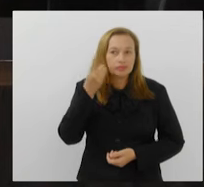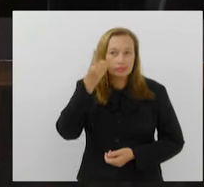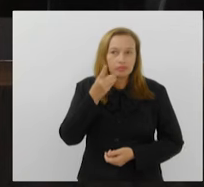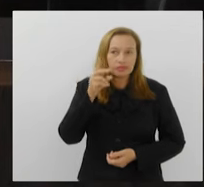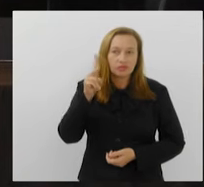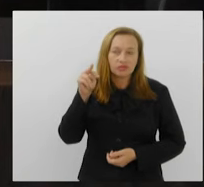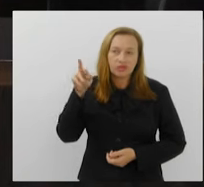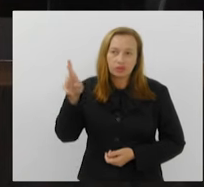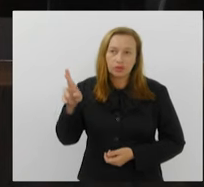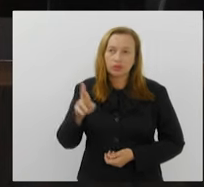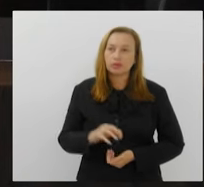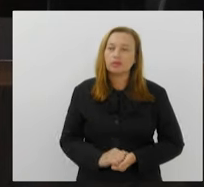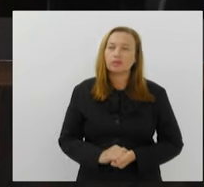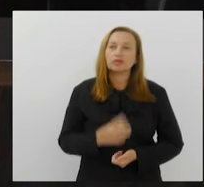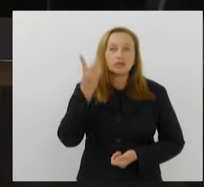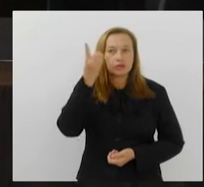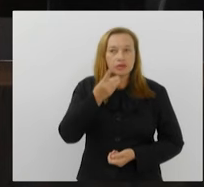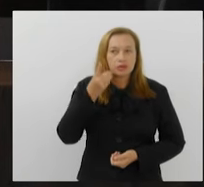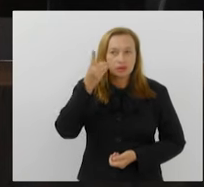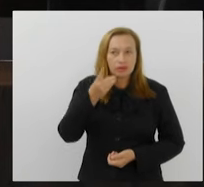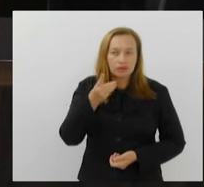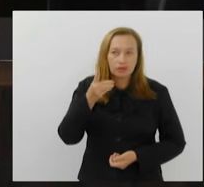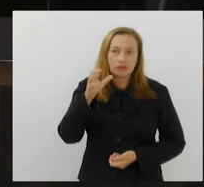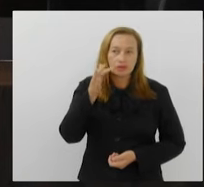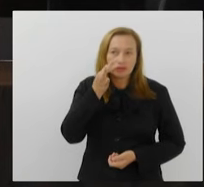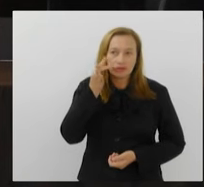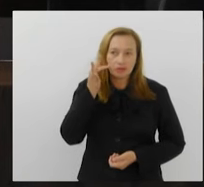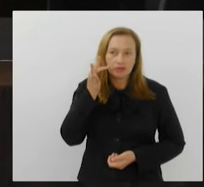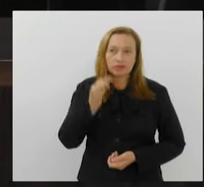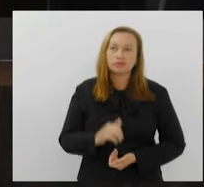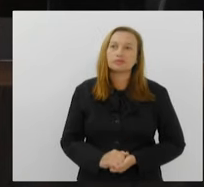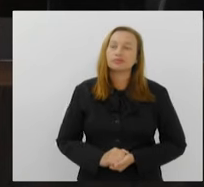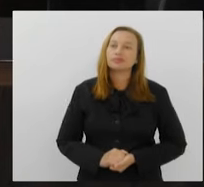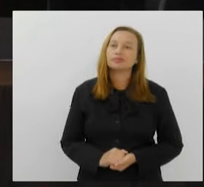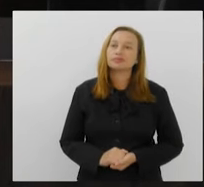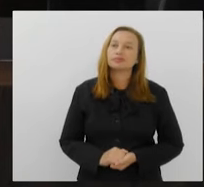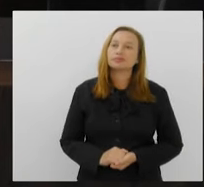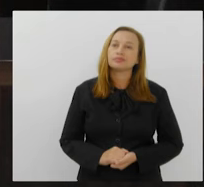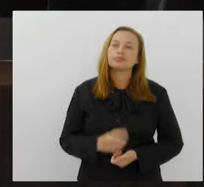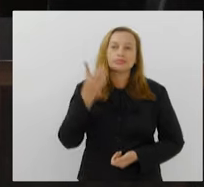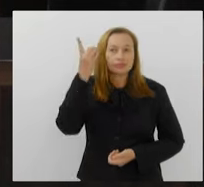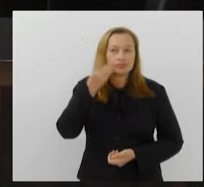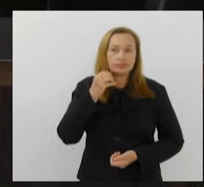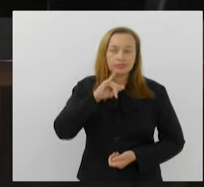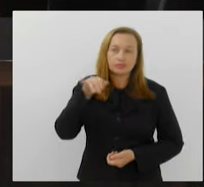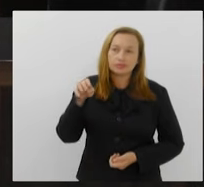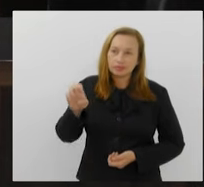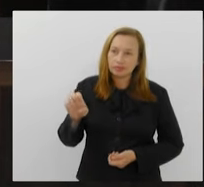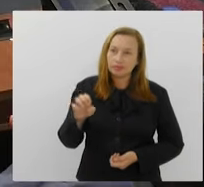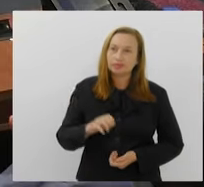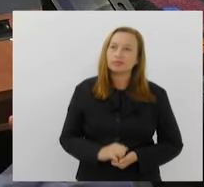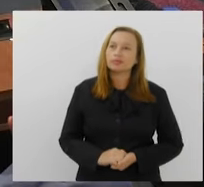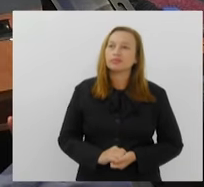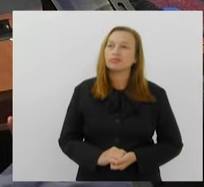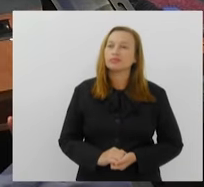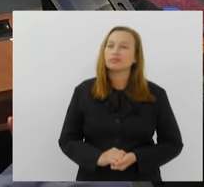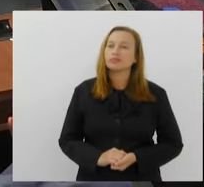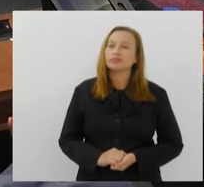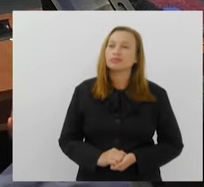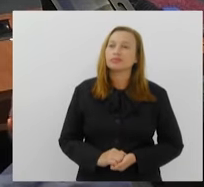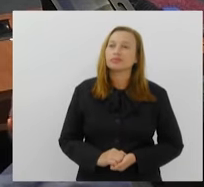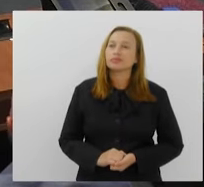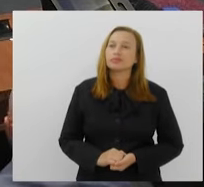Vitor Júnior. Deputado Flávio Serafini. Deputado Jari Oliveira.